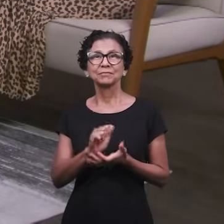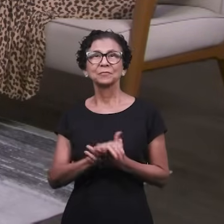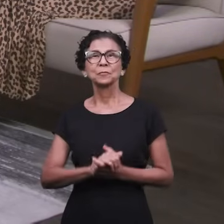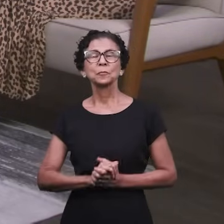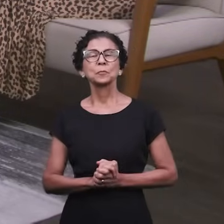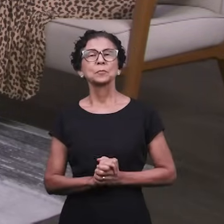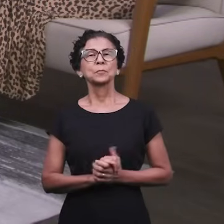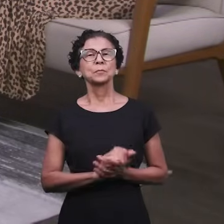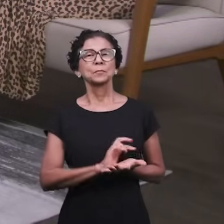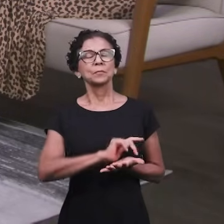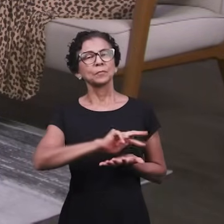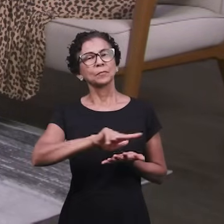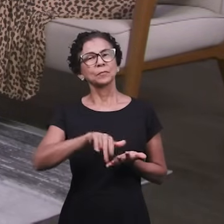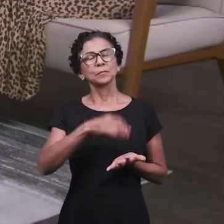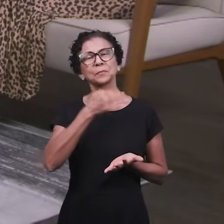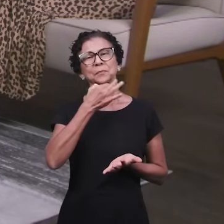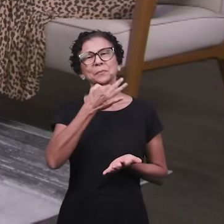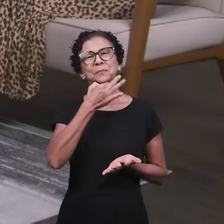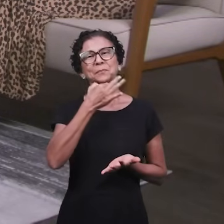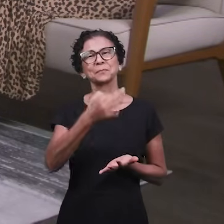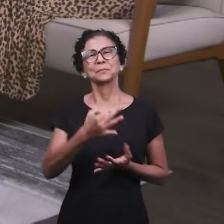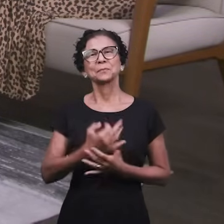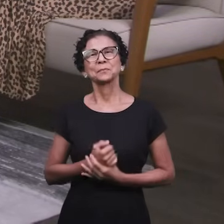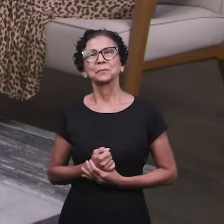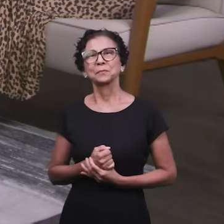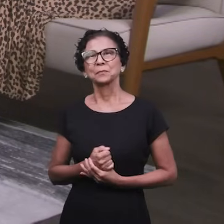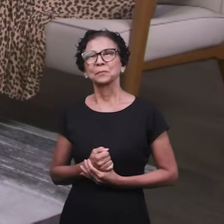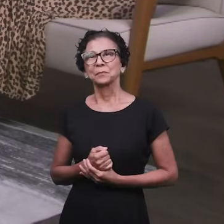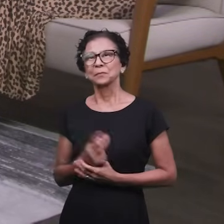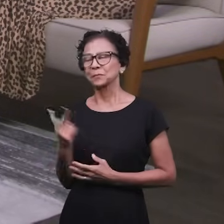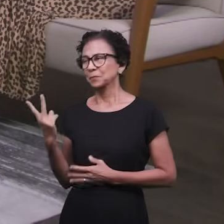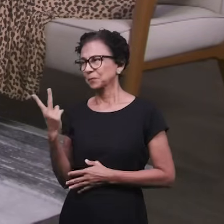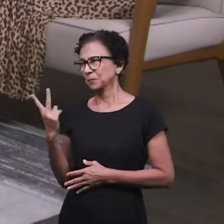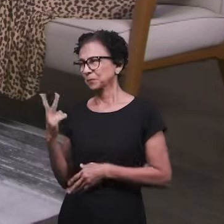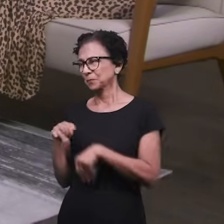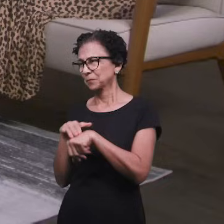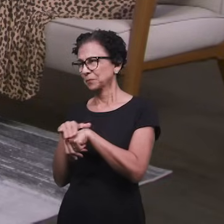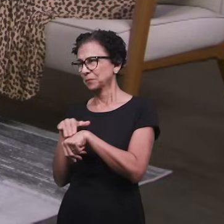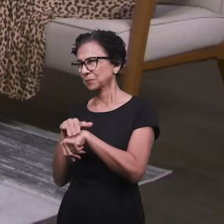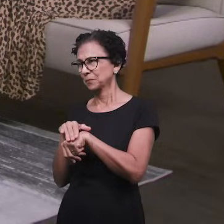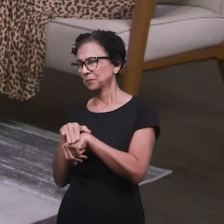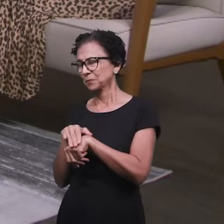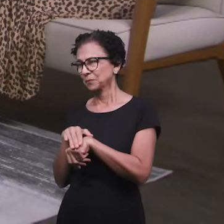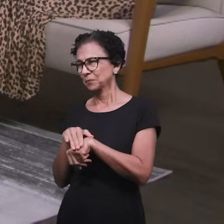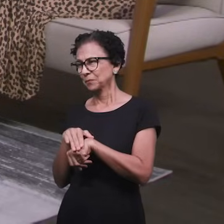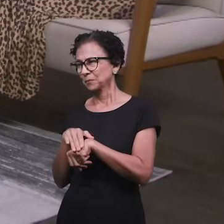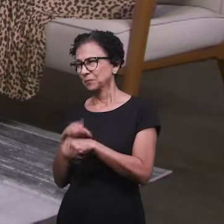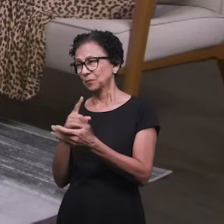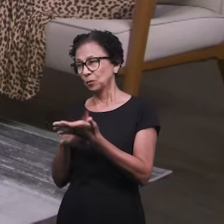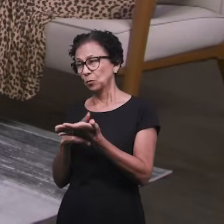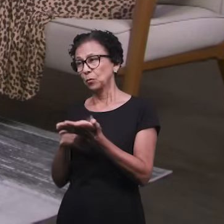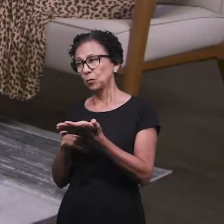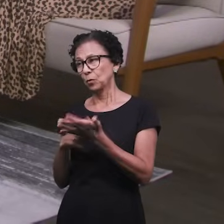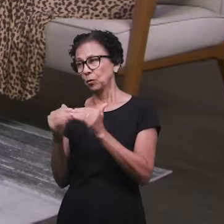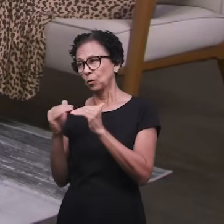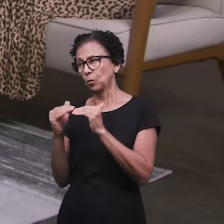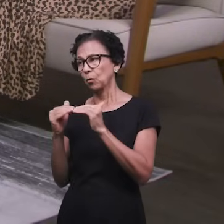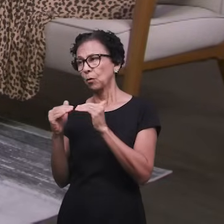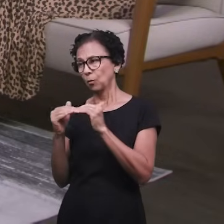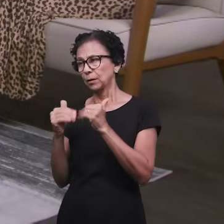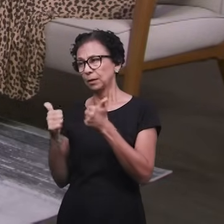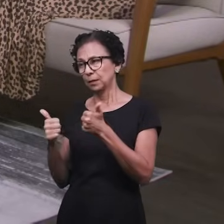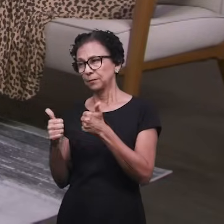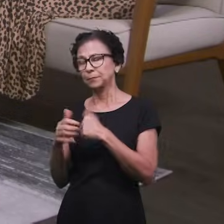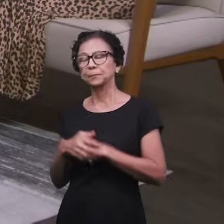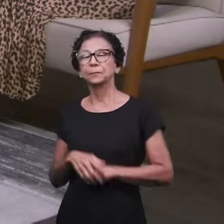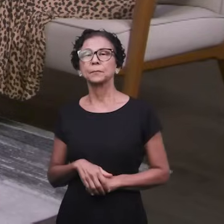aqui várias sugestões, mas eu quero conversar com vocês para vocês me dizerem se vocês também concordam, né? Todos vocês